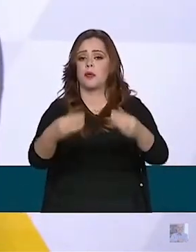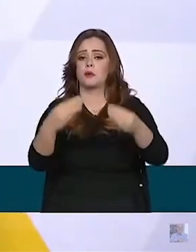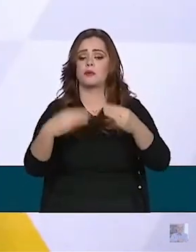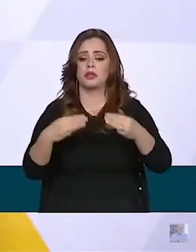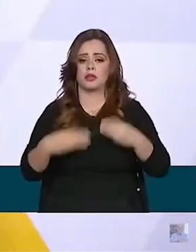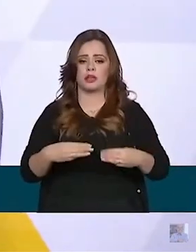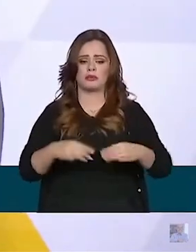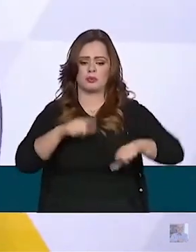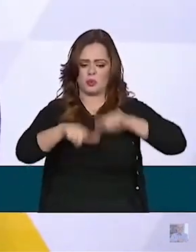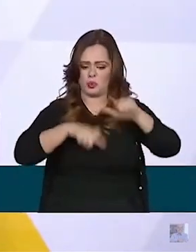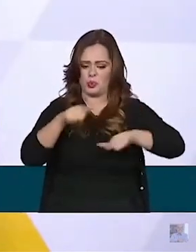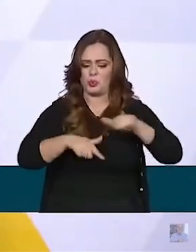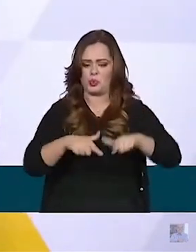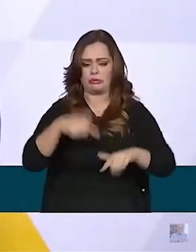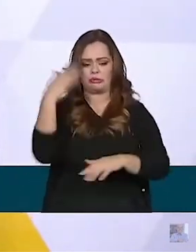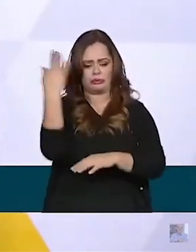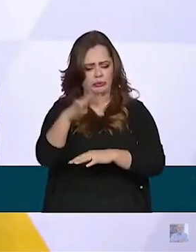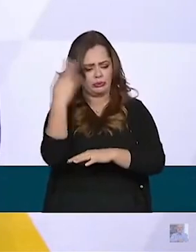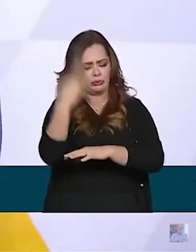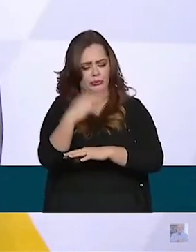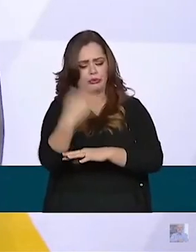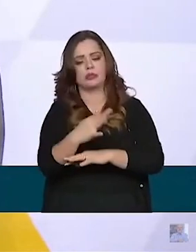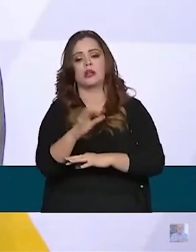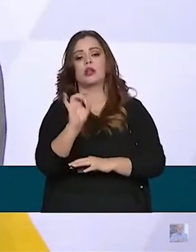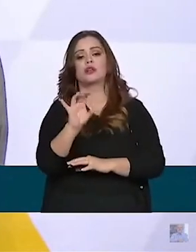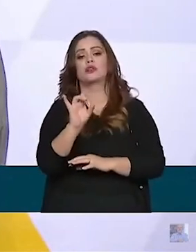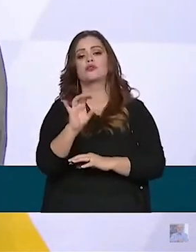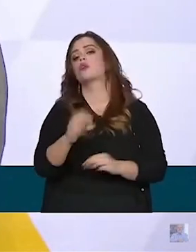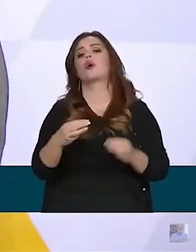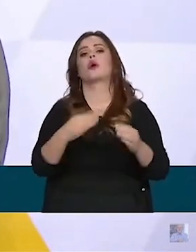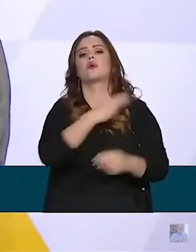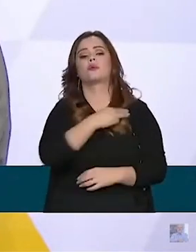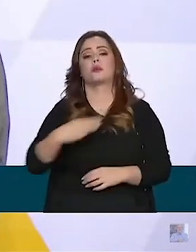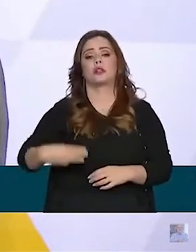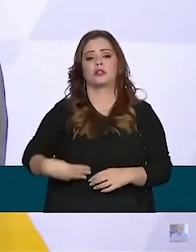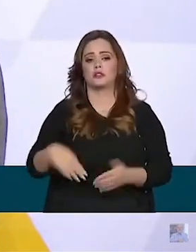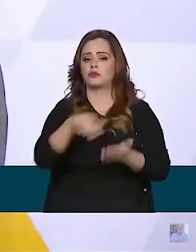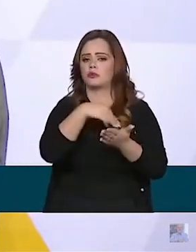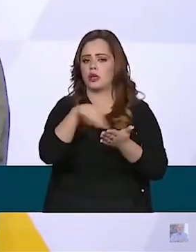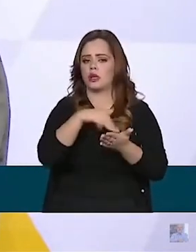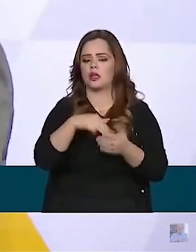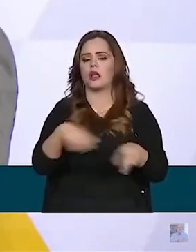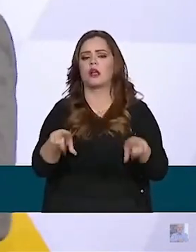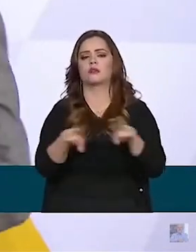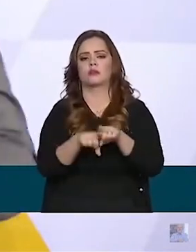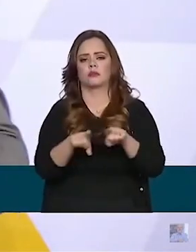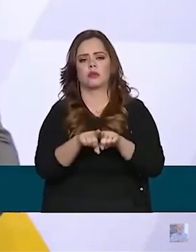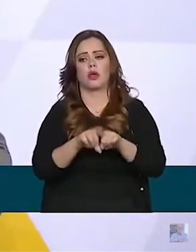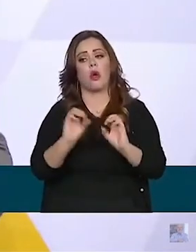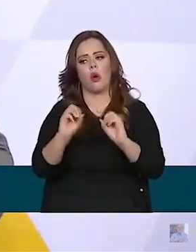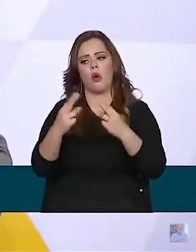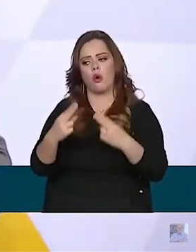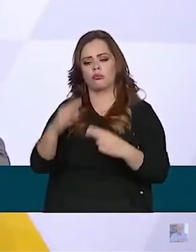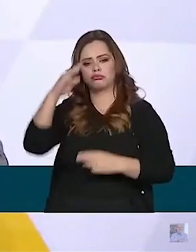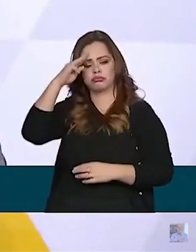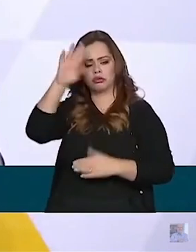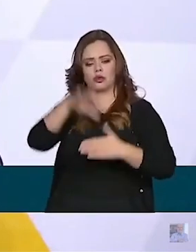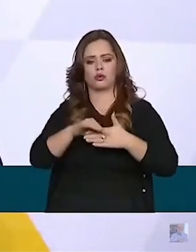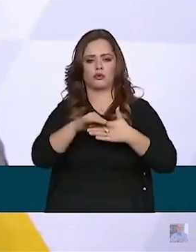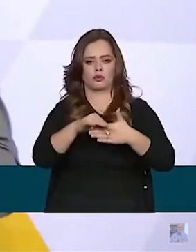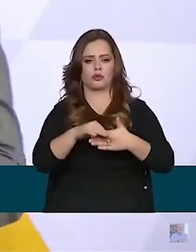ministérios trabalharam muito tempo, só o ministro e o secretário executivo, ou o chefe de